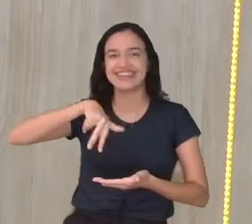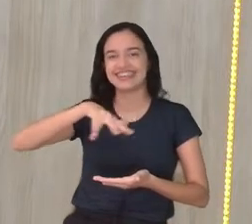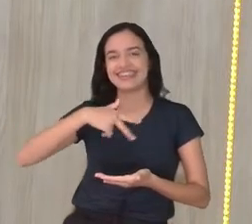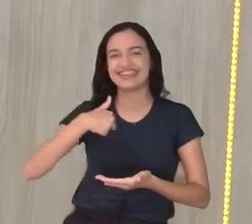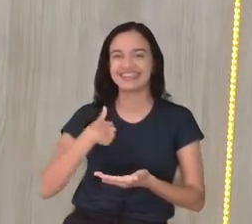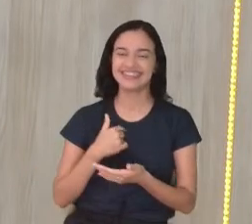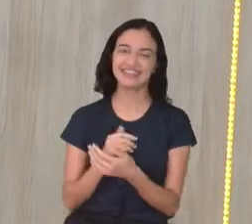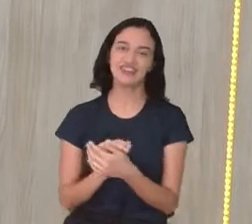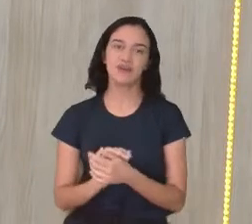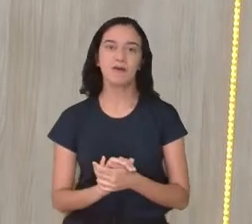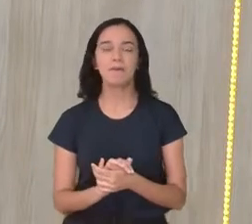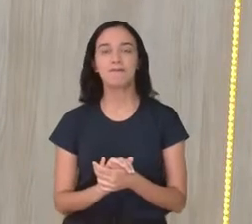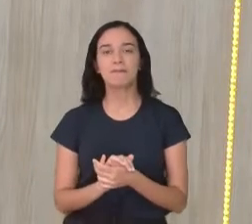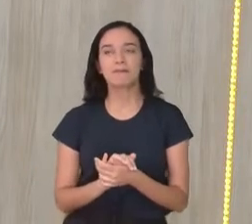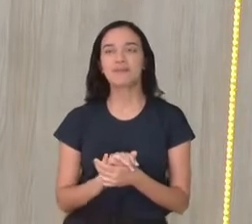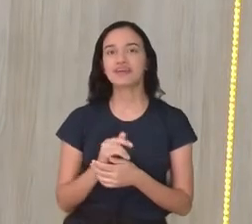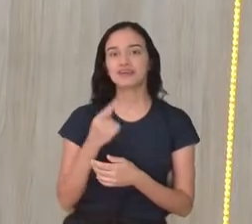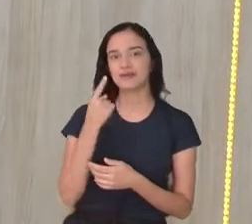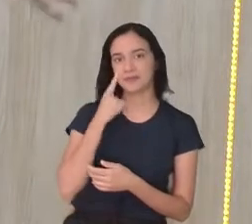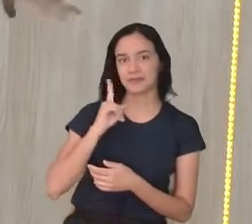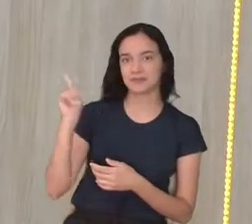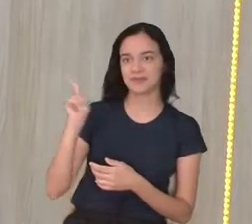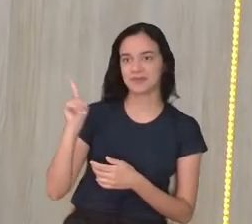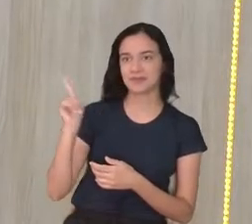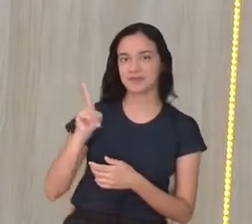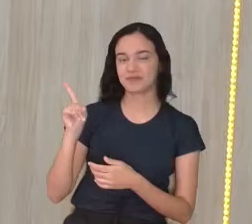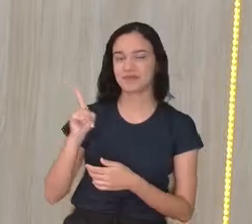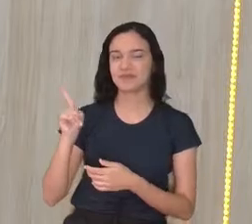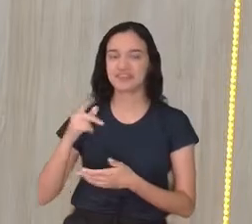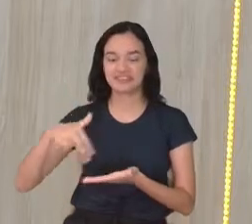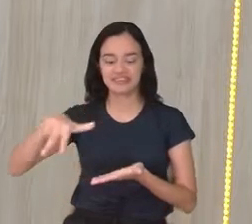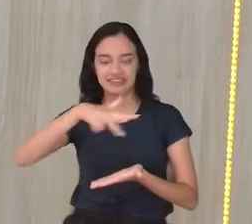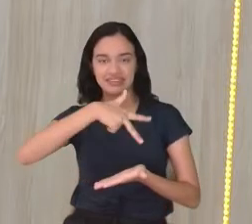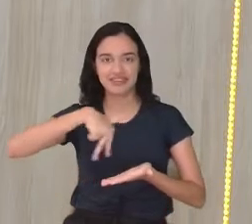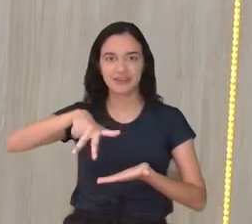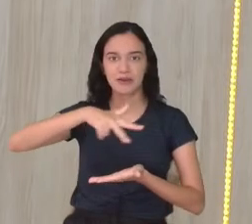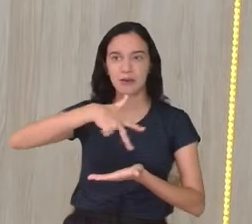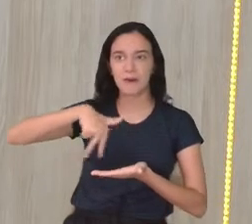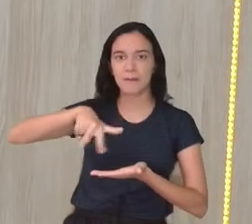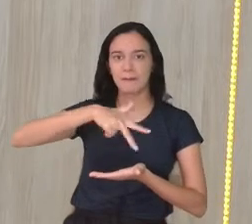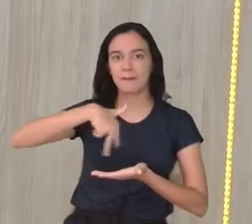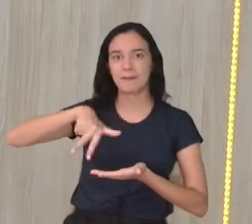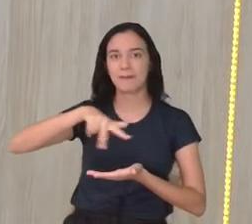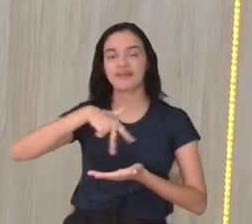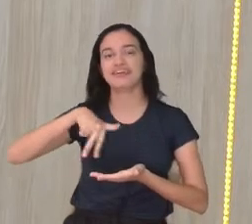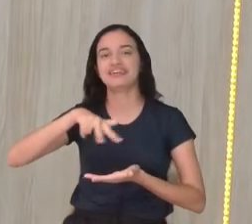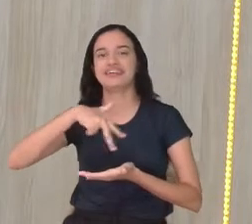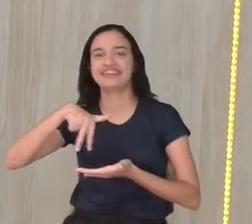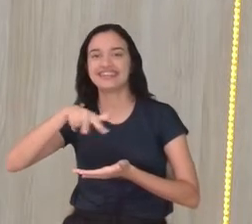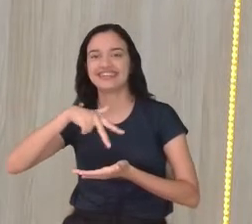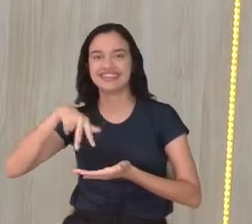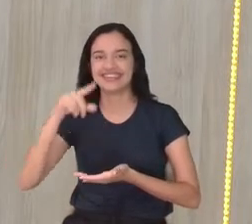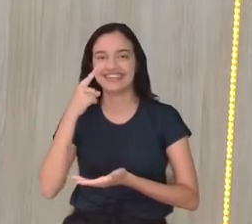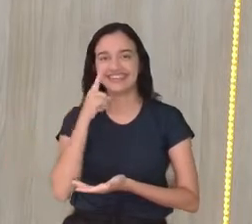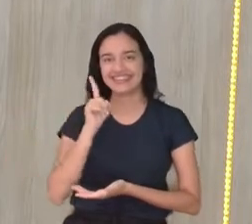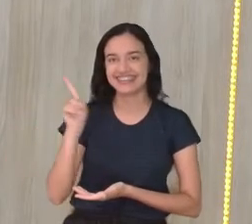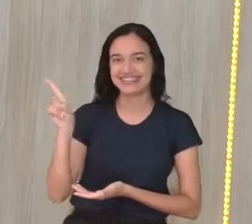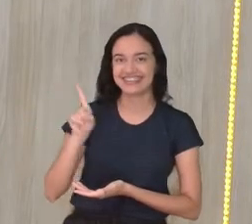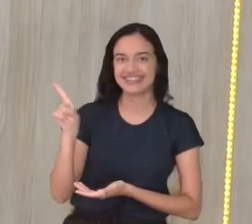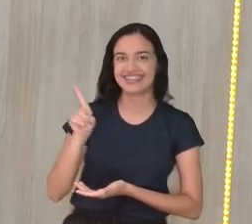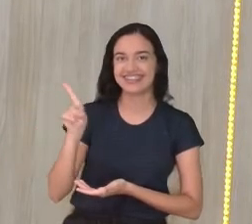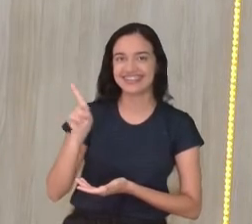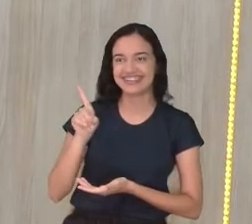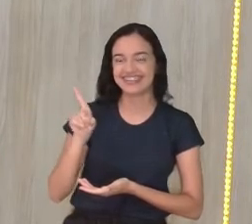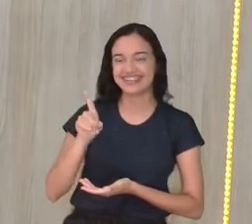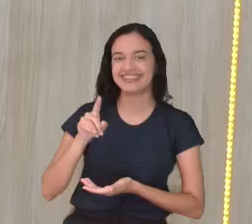dançar. Como iria dançar, eu também quero dançar. Alô, Robertinha! Ó, Robertinha, faz o coração